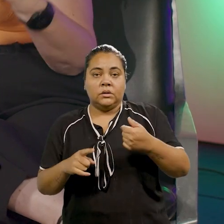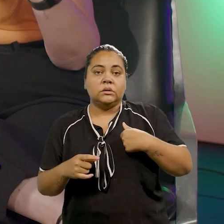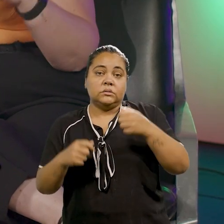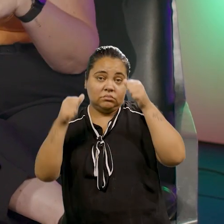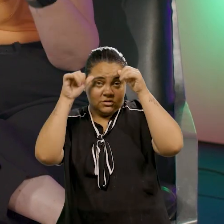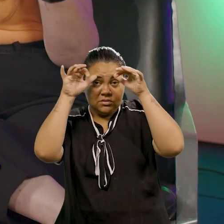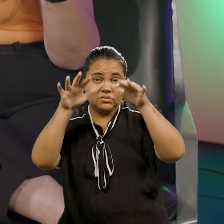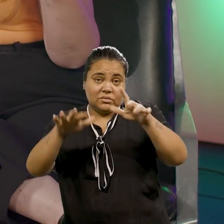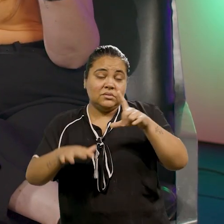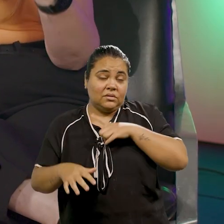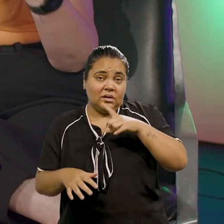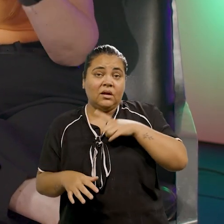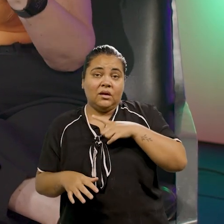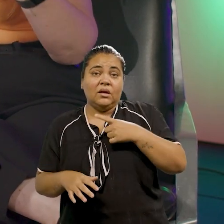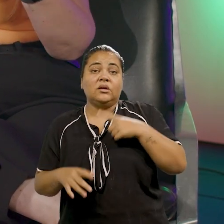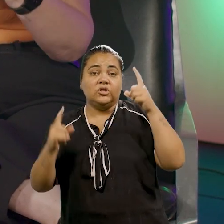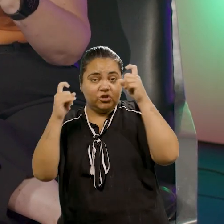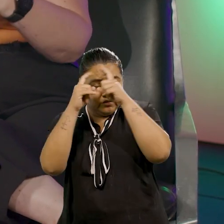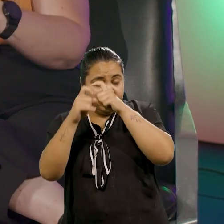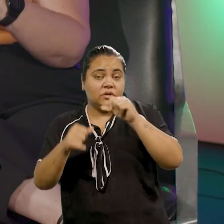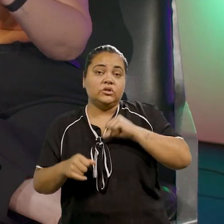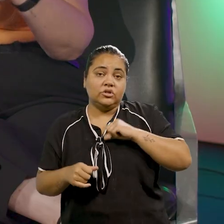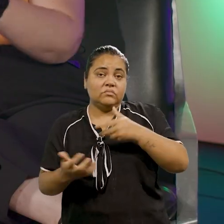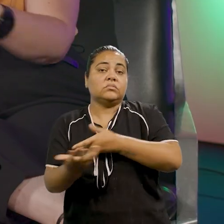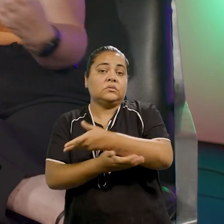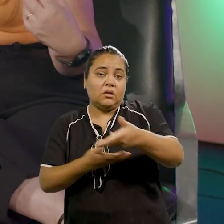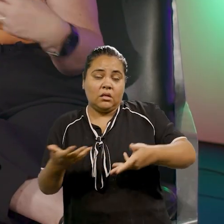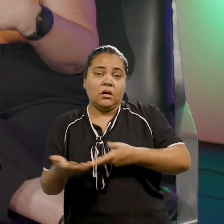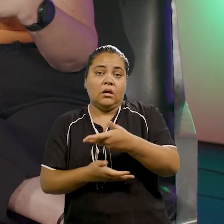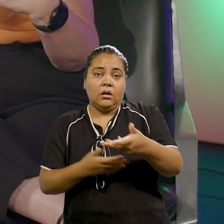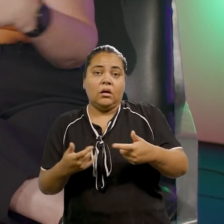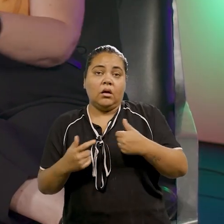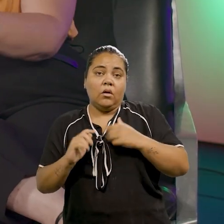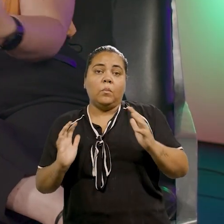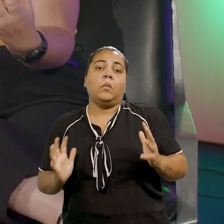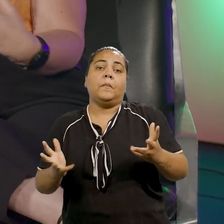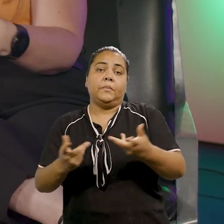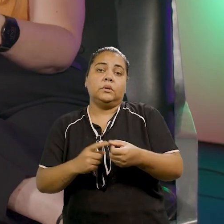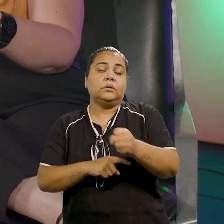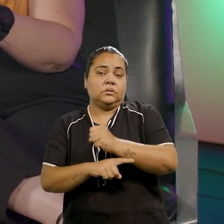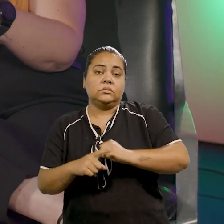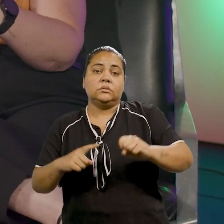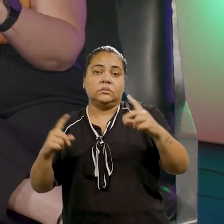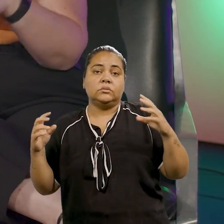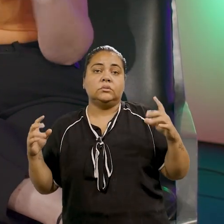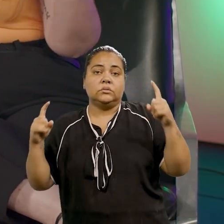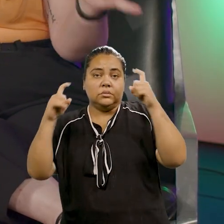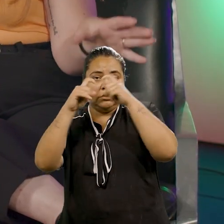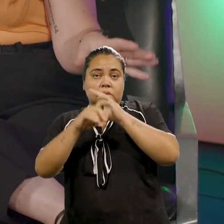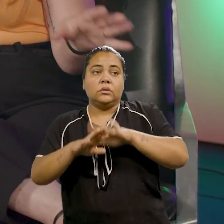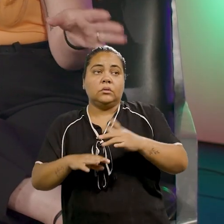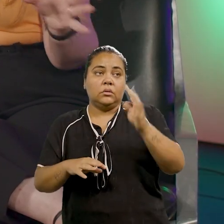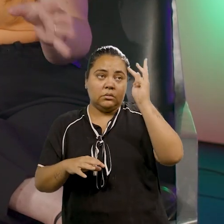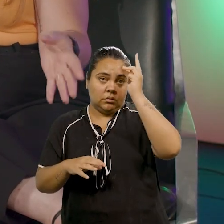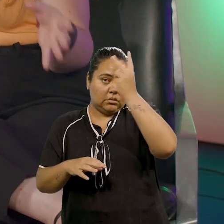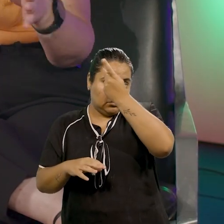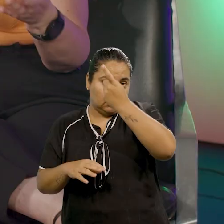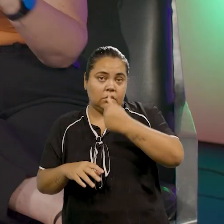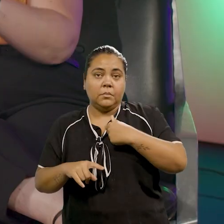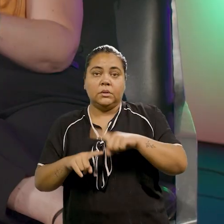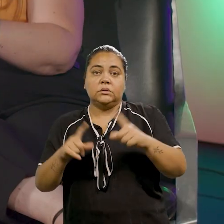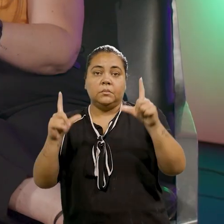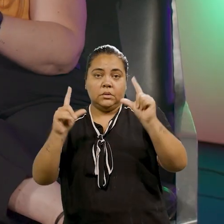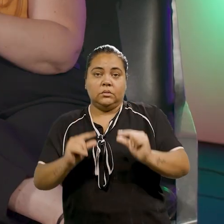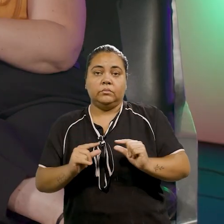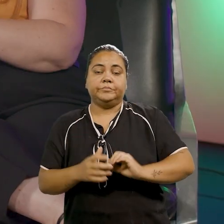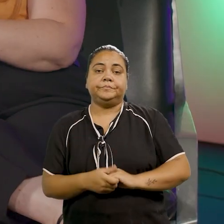as pessoas autistas, elas têm a dificuldade de se inteirar mesmo, é uma habilidade social complexa. Não que o TDAH não tenha, tá? Mas ele é um